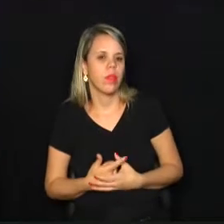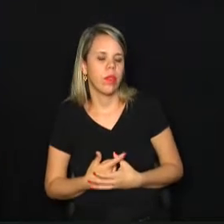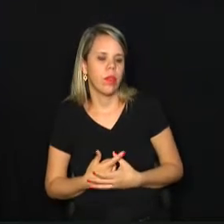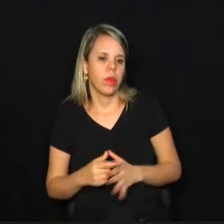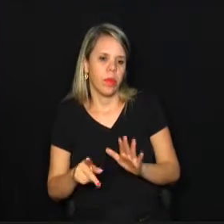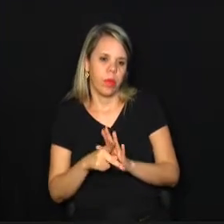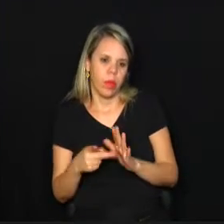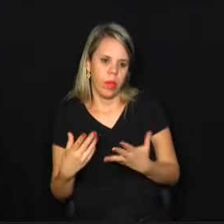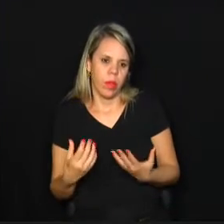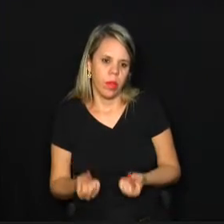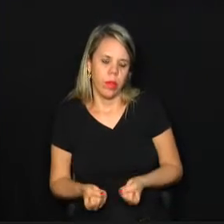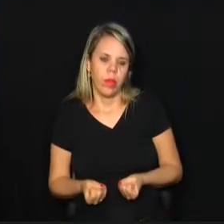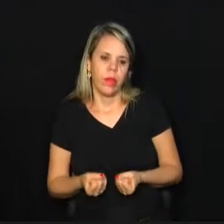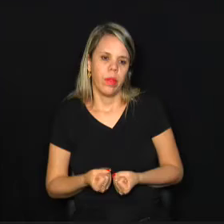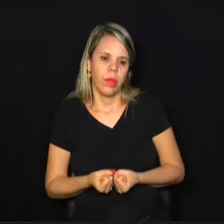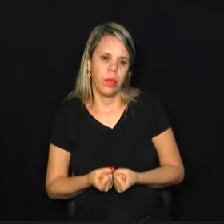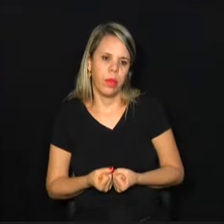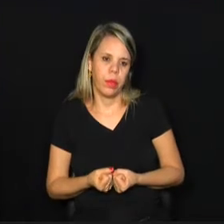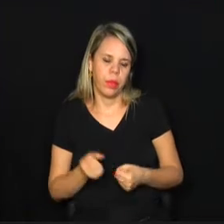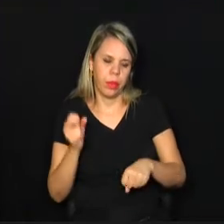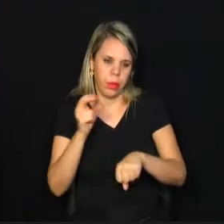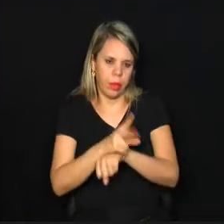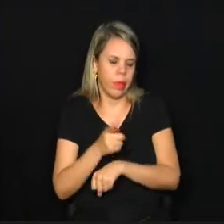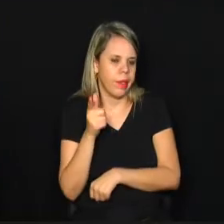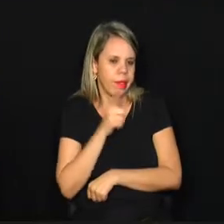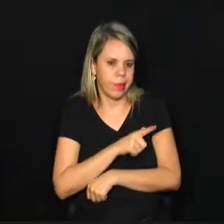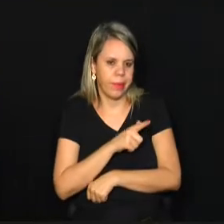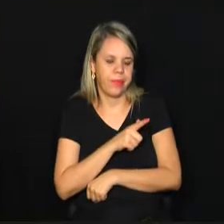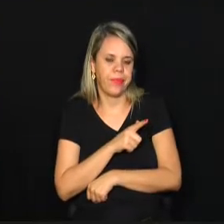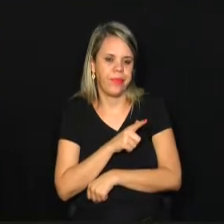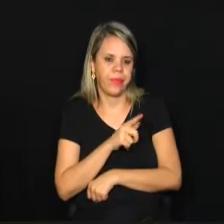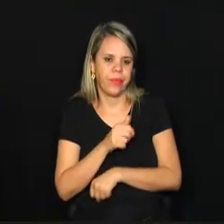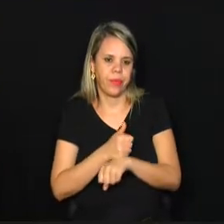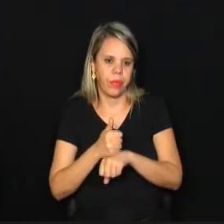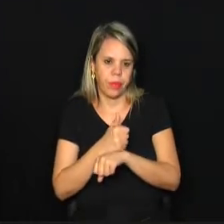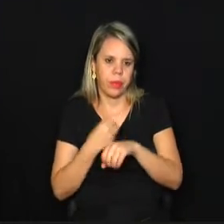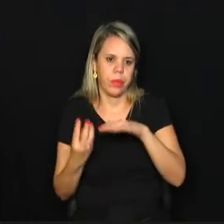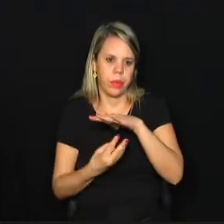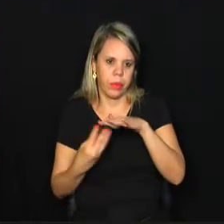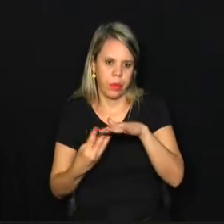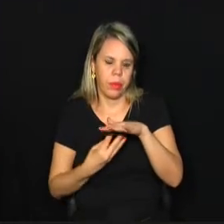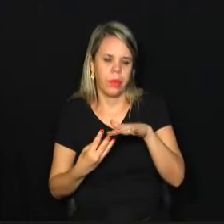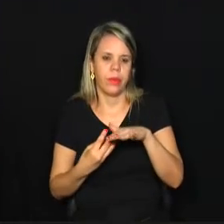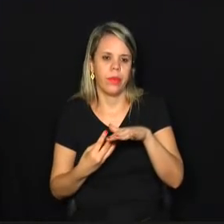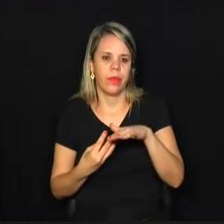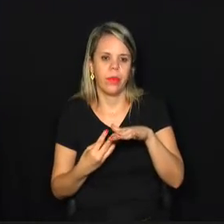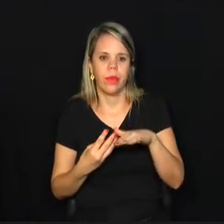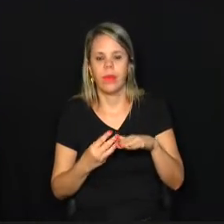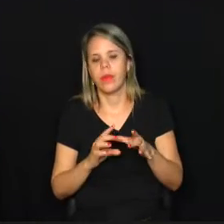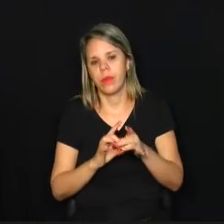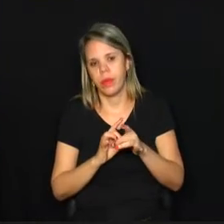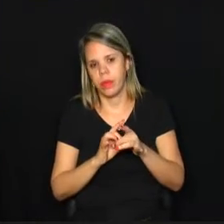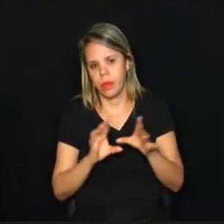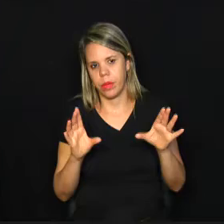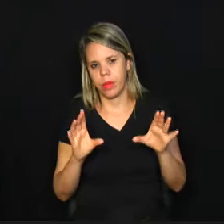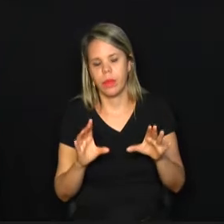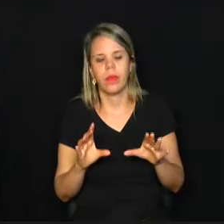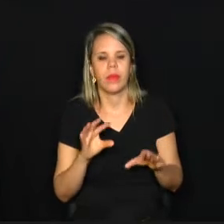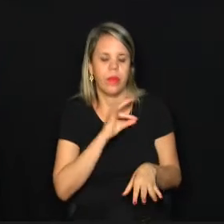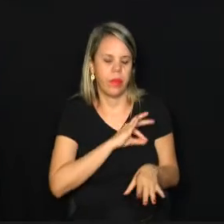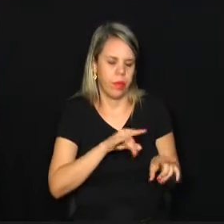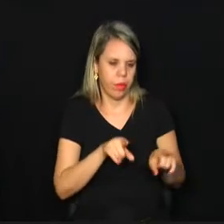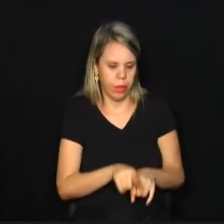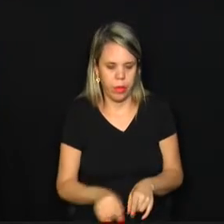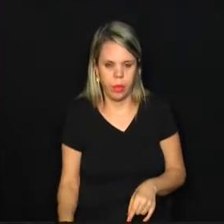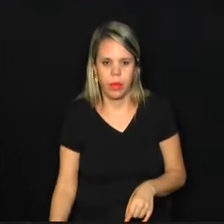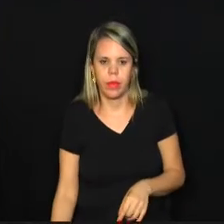exclusividade na vaga a ser ocupada por esse cargo em comissão e o remanescente de livre provimento. Com isso, a